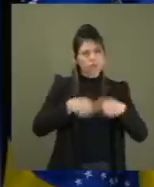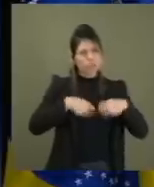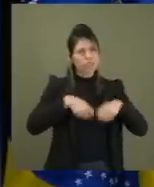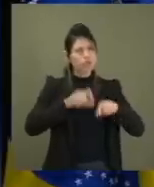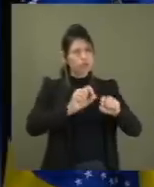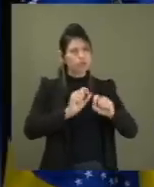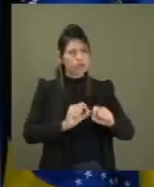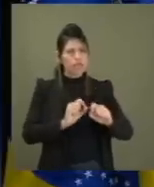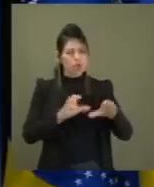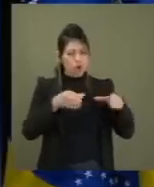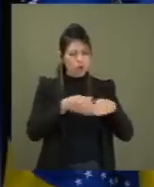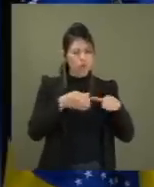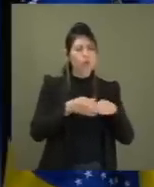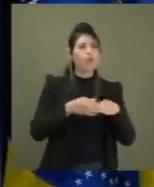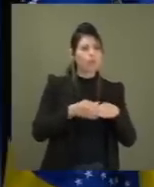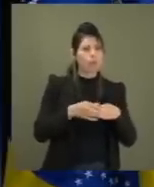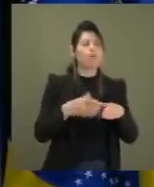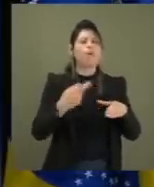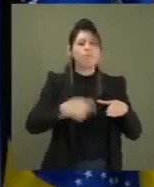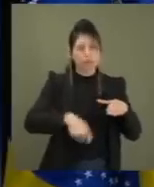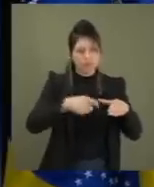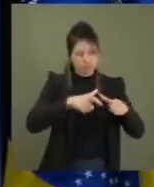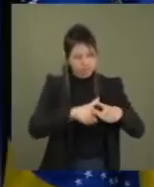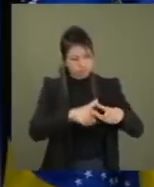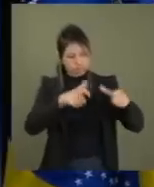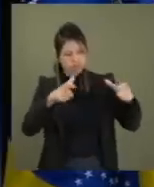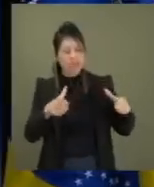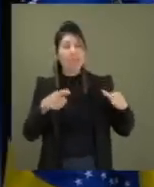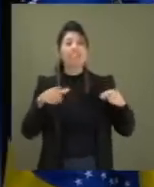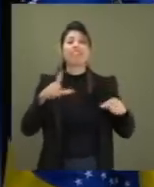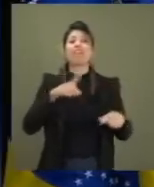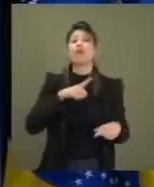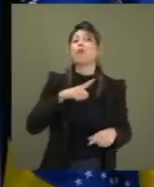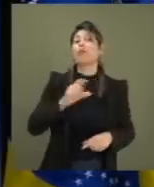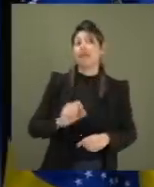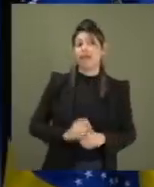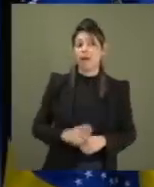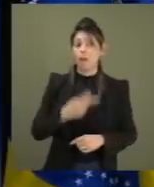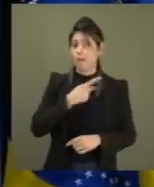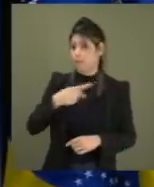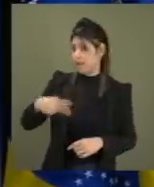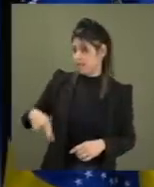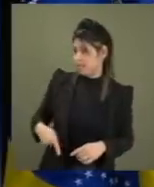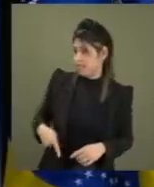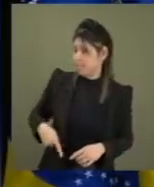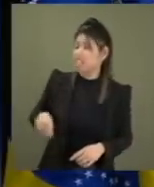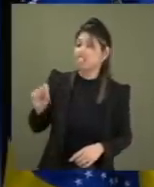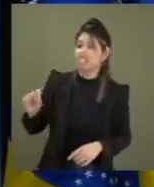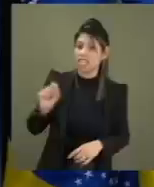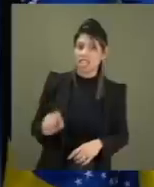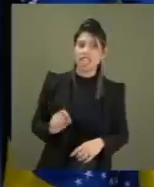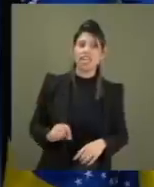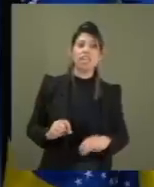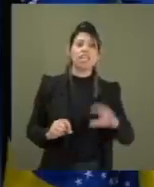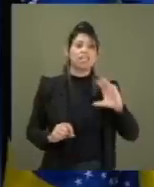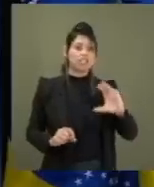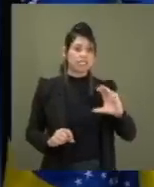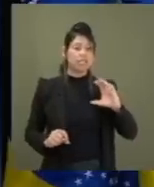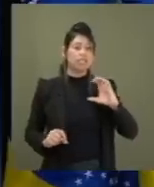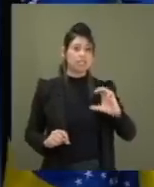e pelo menos nós temos o presidente dessa cpmi Deputado Arthur Maia